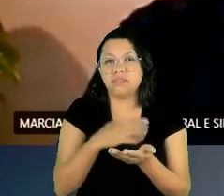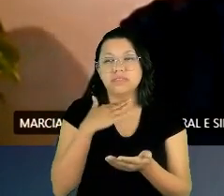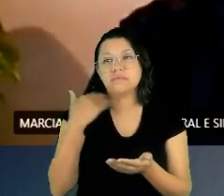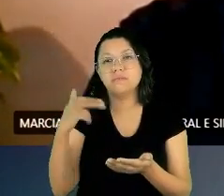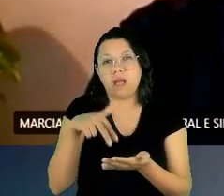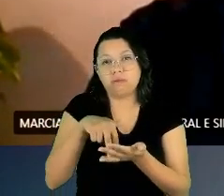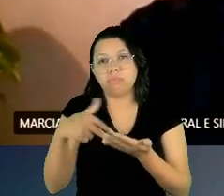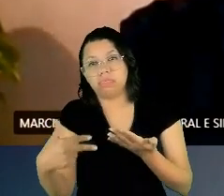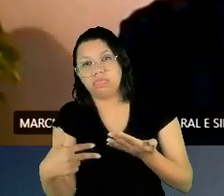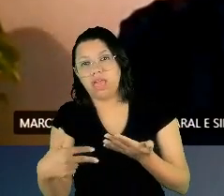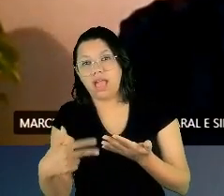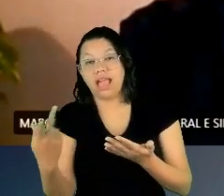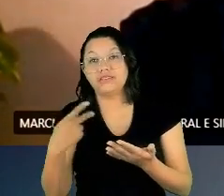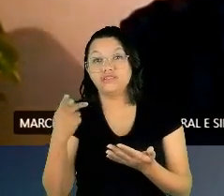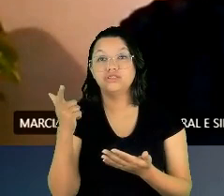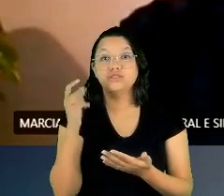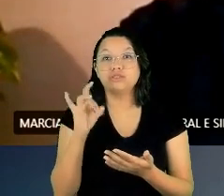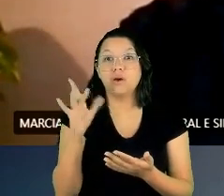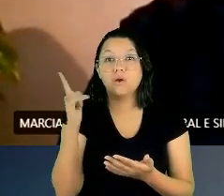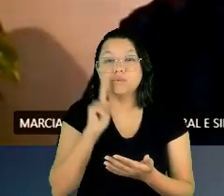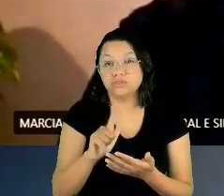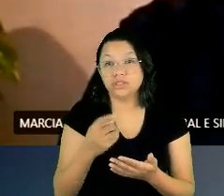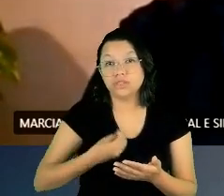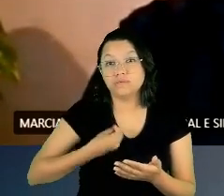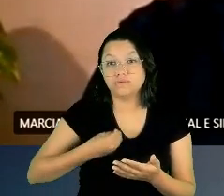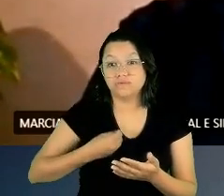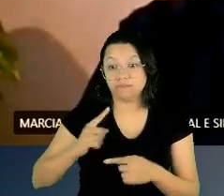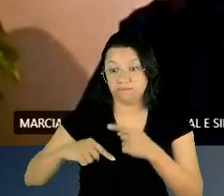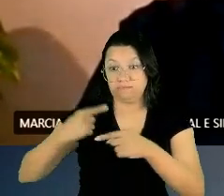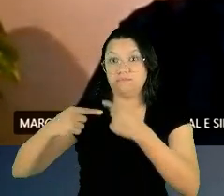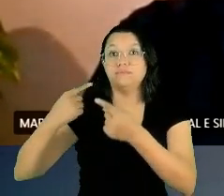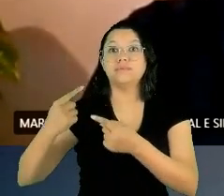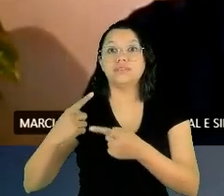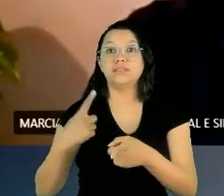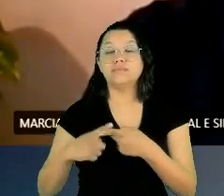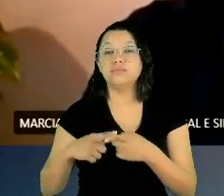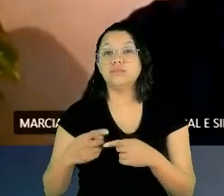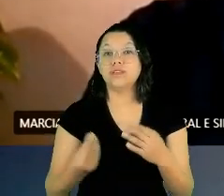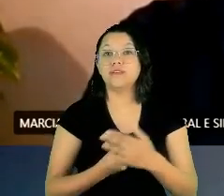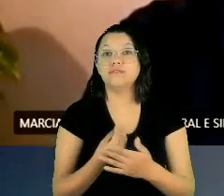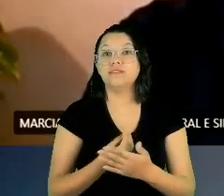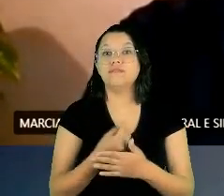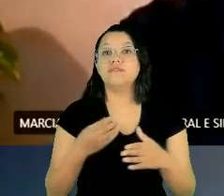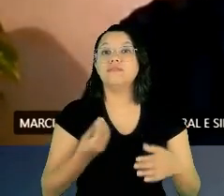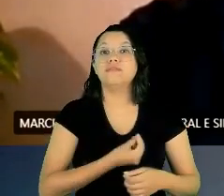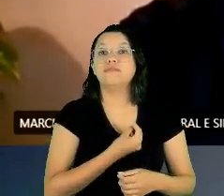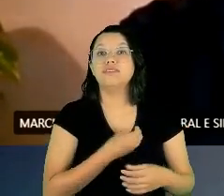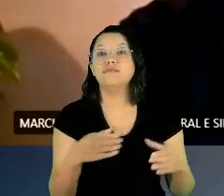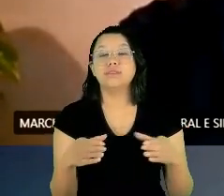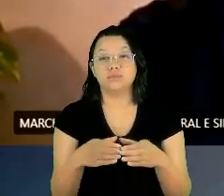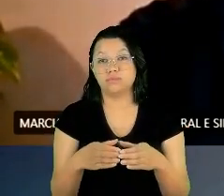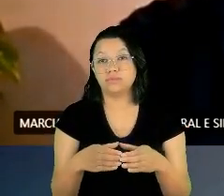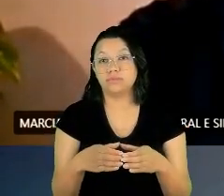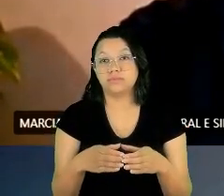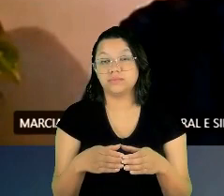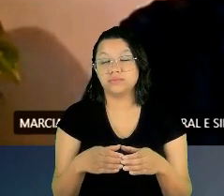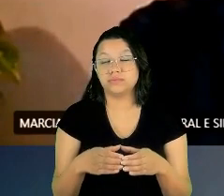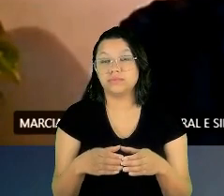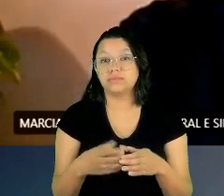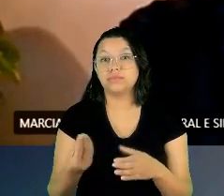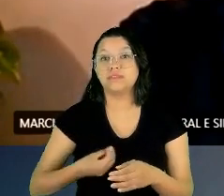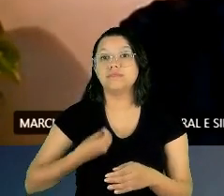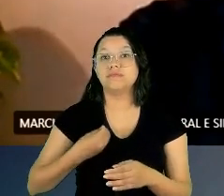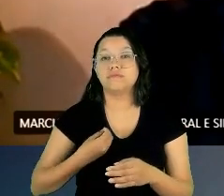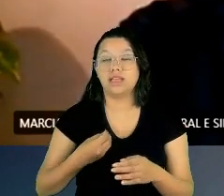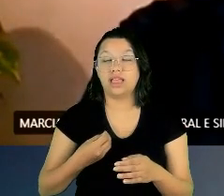A gente só sobreviveu como espécie porque a gente vive em bando, em grupo. Então, o pertencimento é uma necessidade